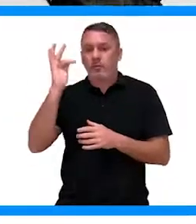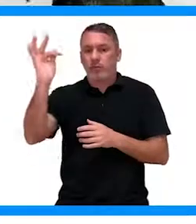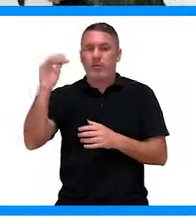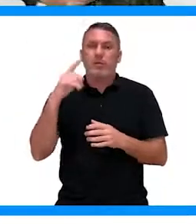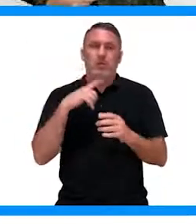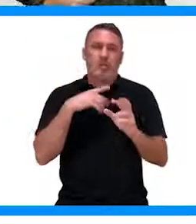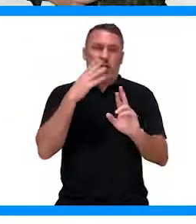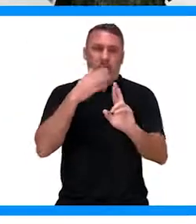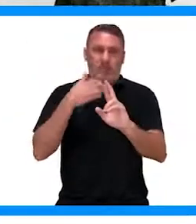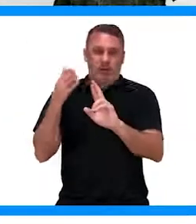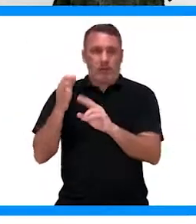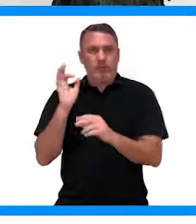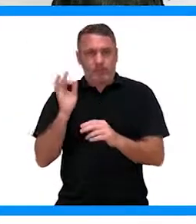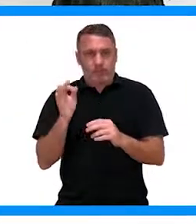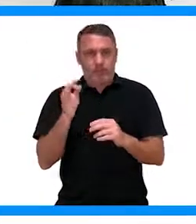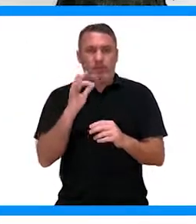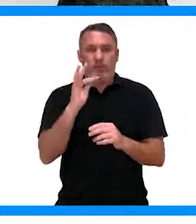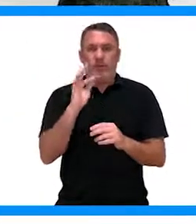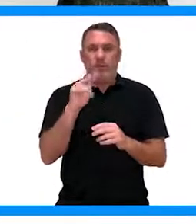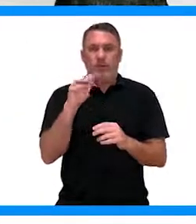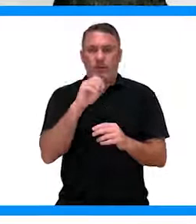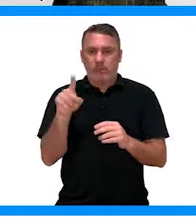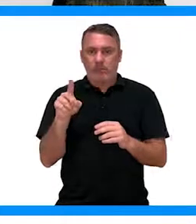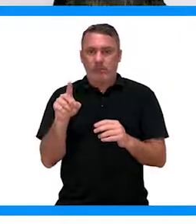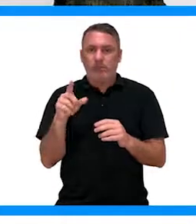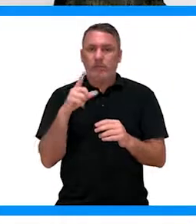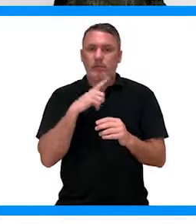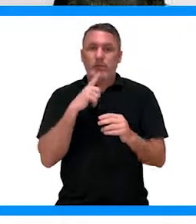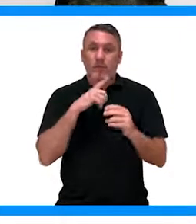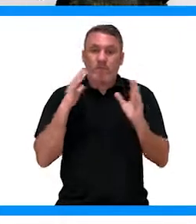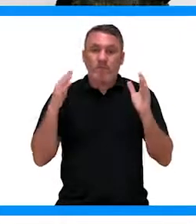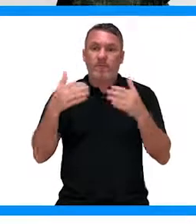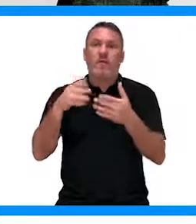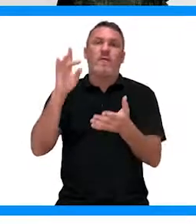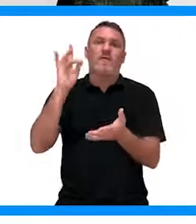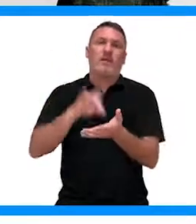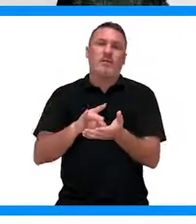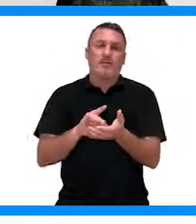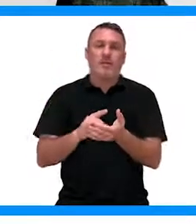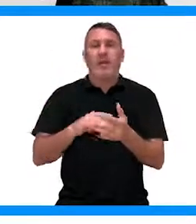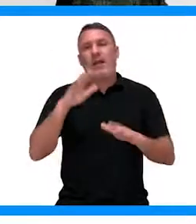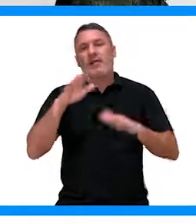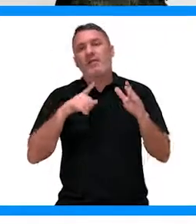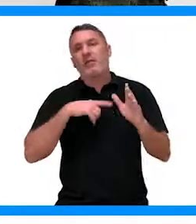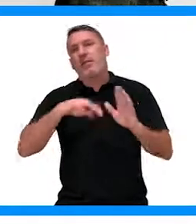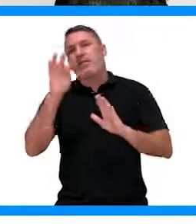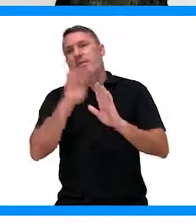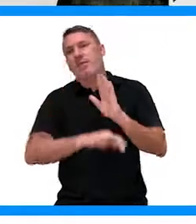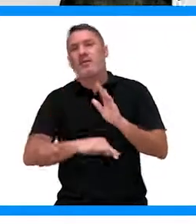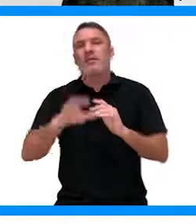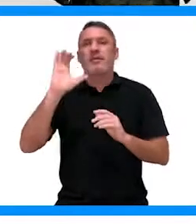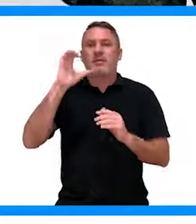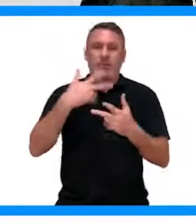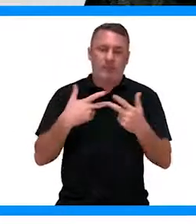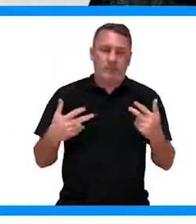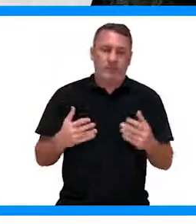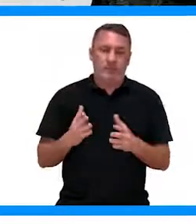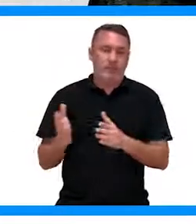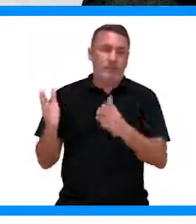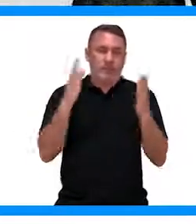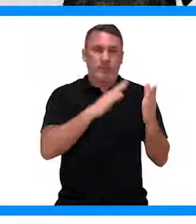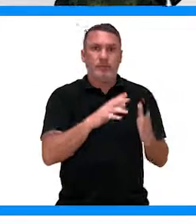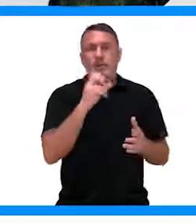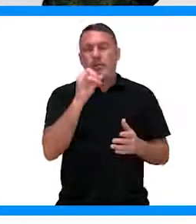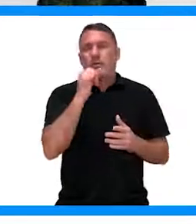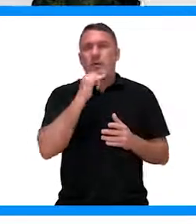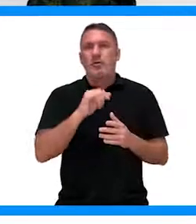Futuro, a gente tem a função referencial. Então, como a gente viu, uma função é que tem um foco na realidade, às vezes até um texto mais científico.